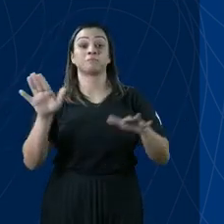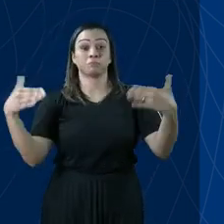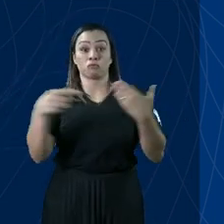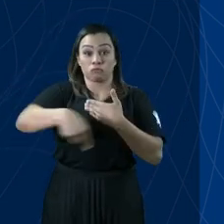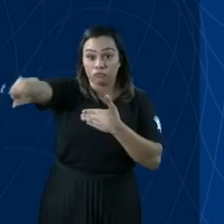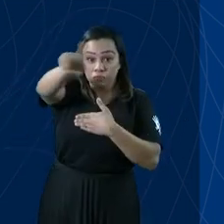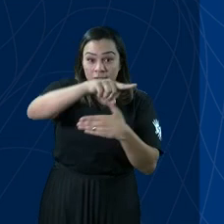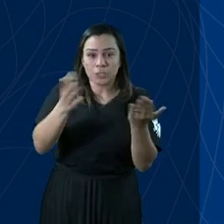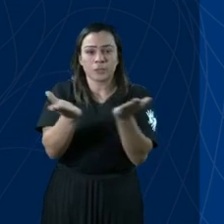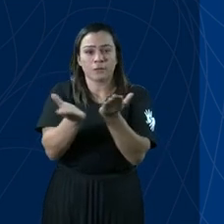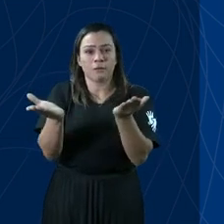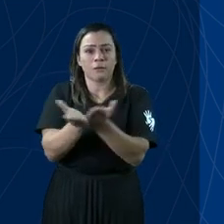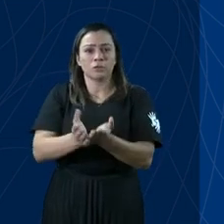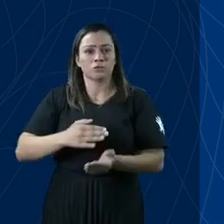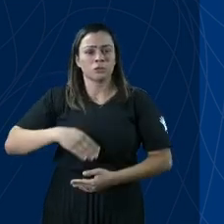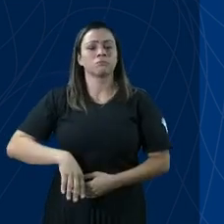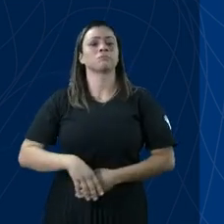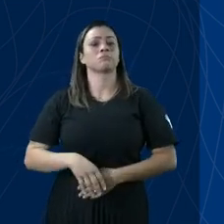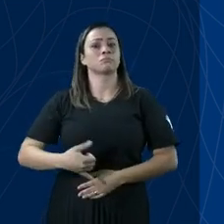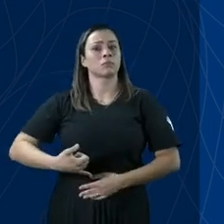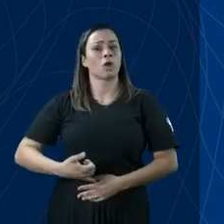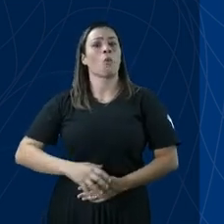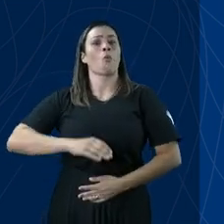Levantai, ó portas, as vossas cabeças,